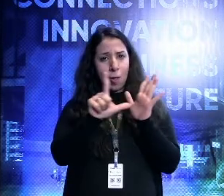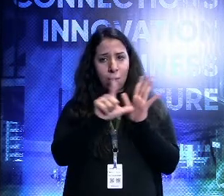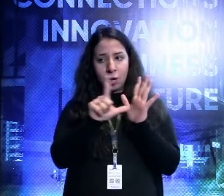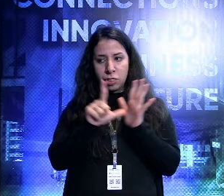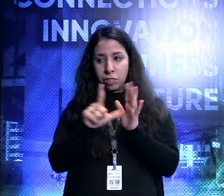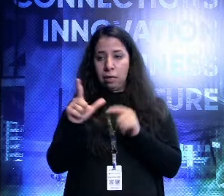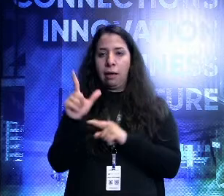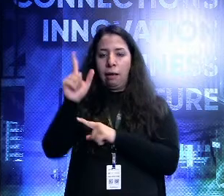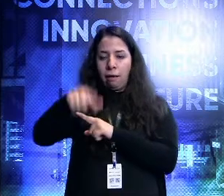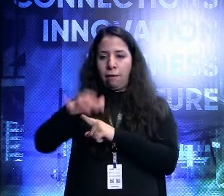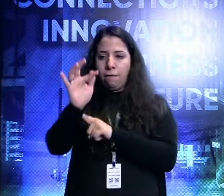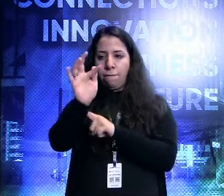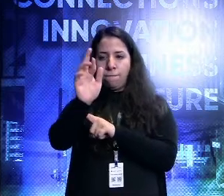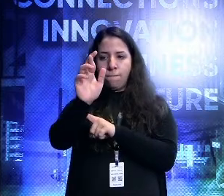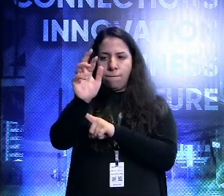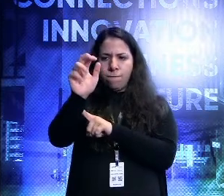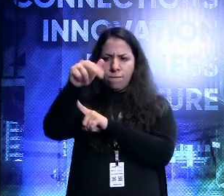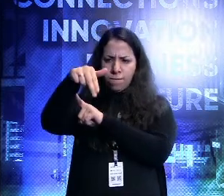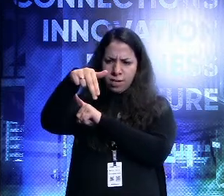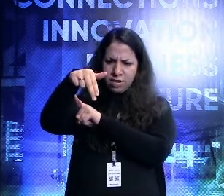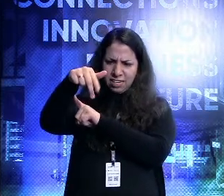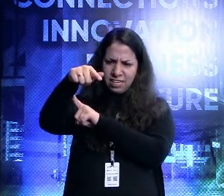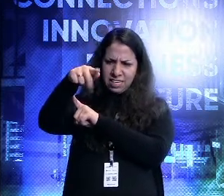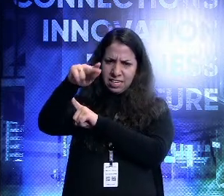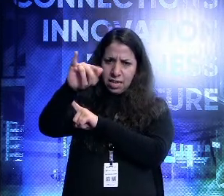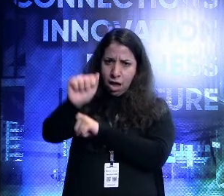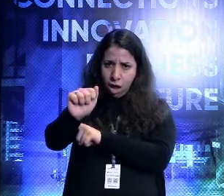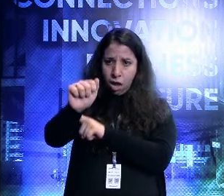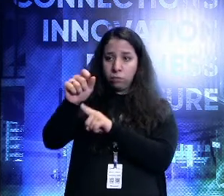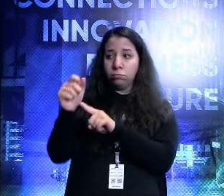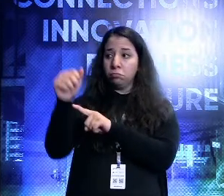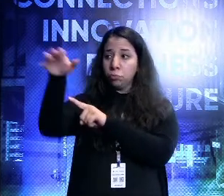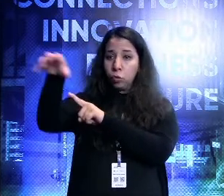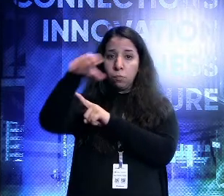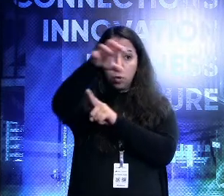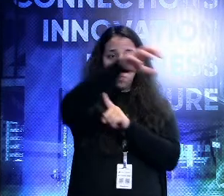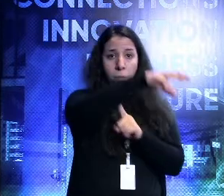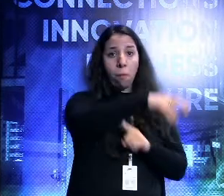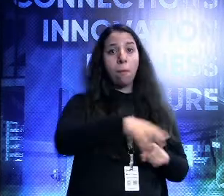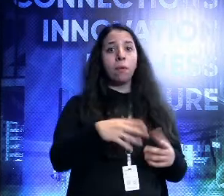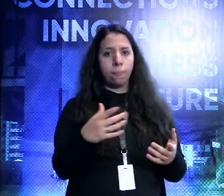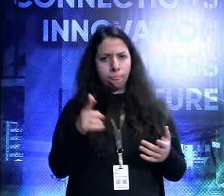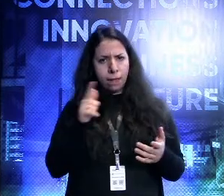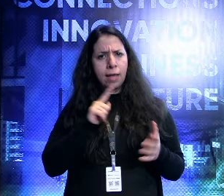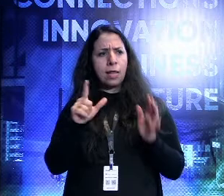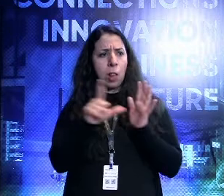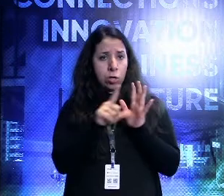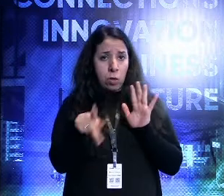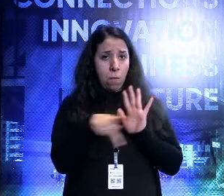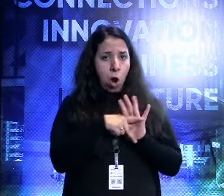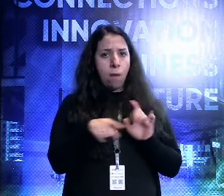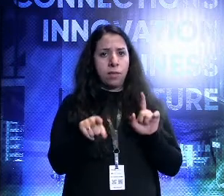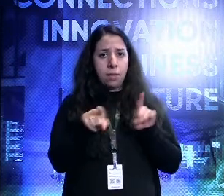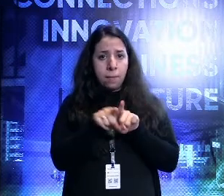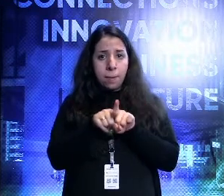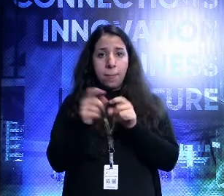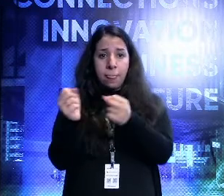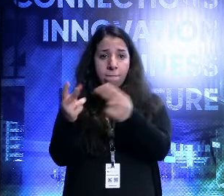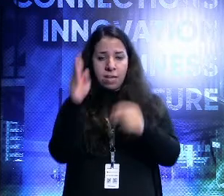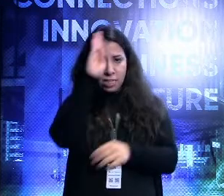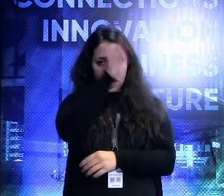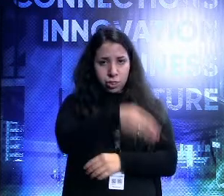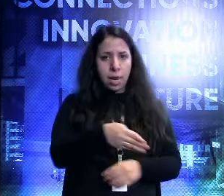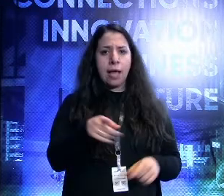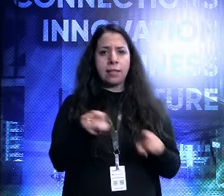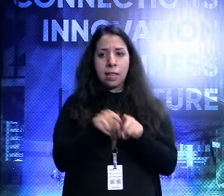do grupo, para quem não conhece, envolve lojas próprias, franqueados, venda direta, terceiros, né, distribuidores, farmácias, enfim,